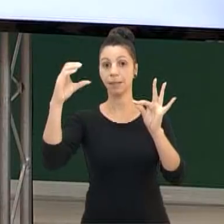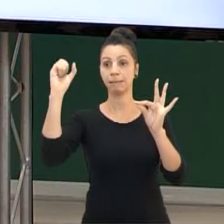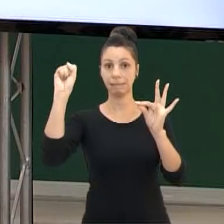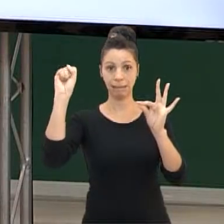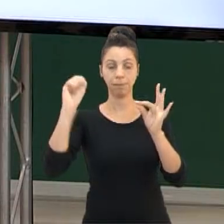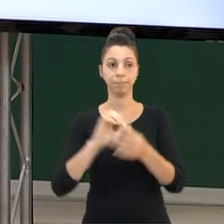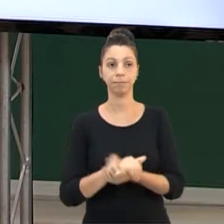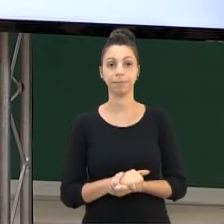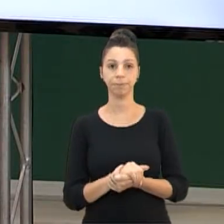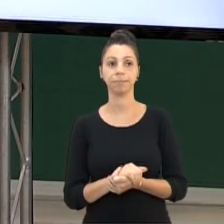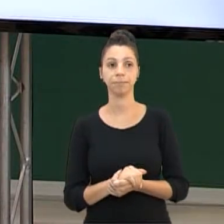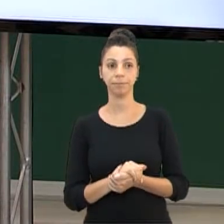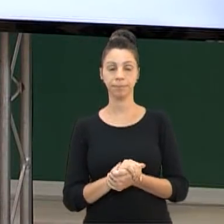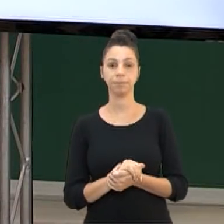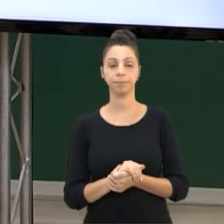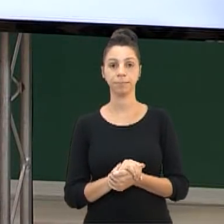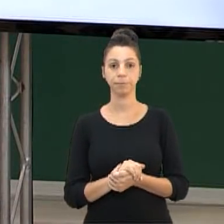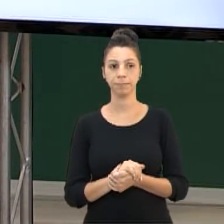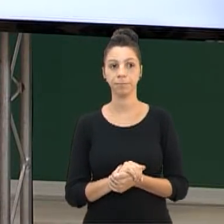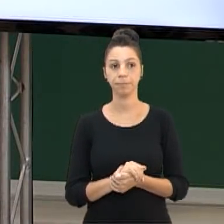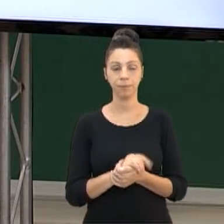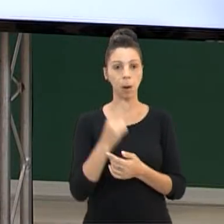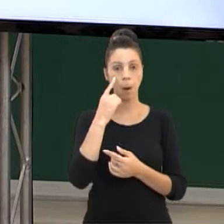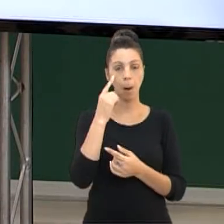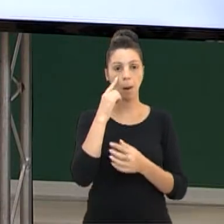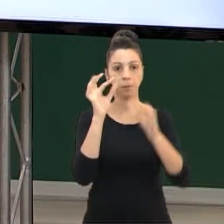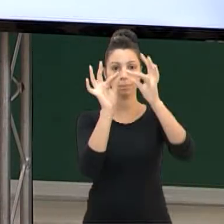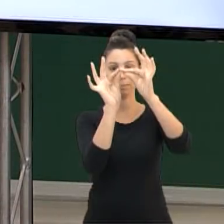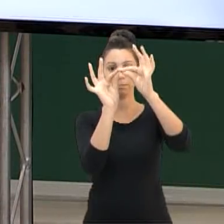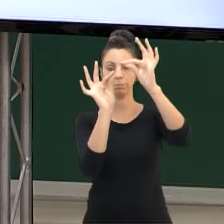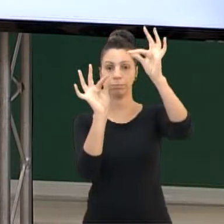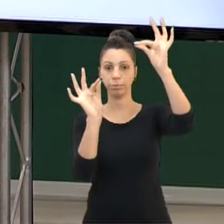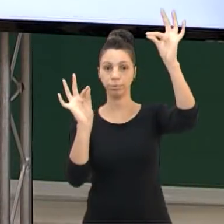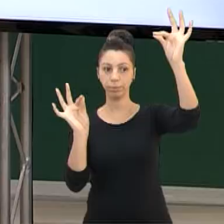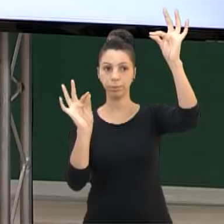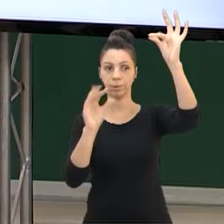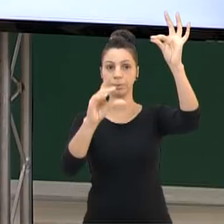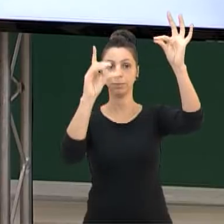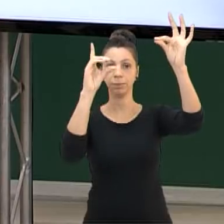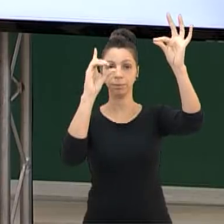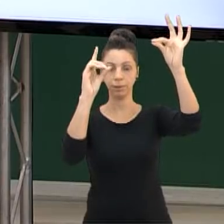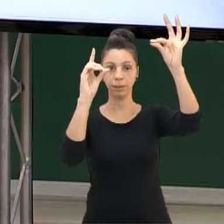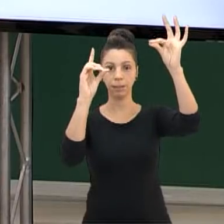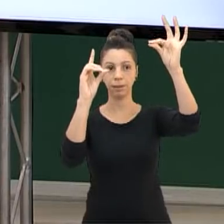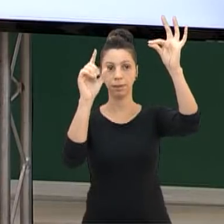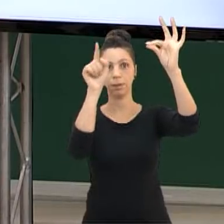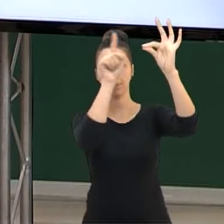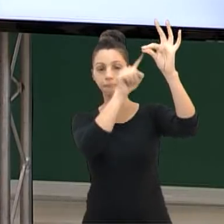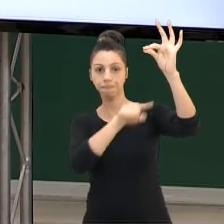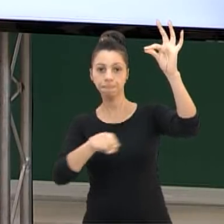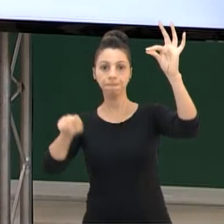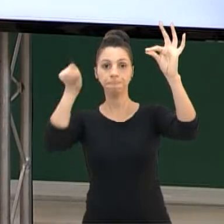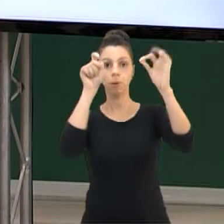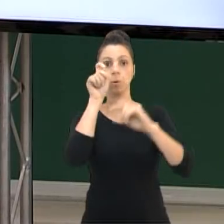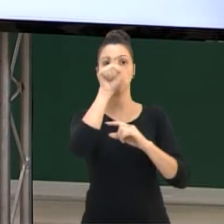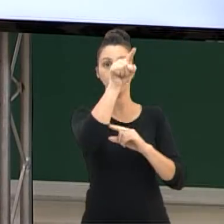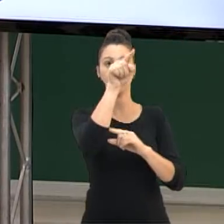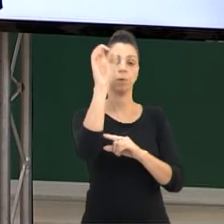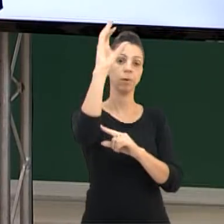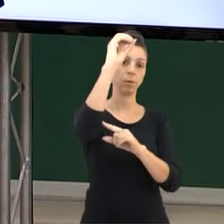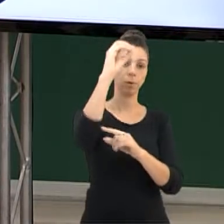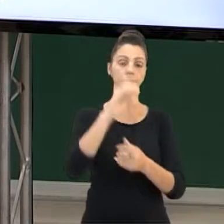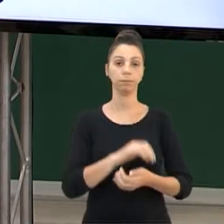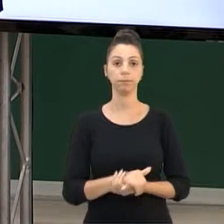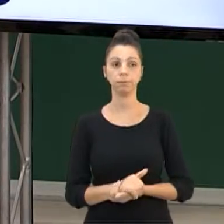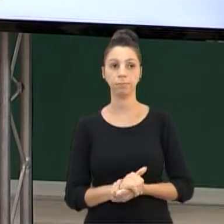reta secante, ela tem aqui na sua extremidade um perpendicularismo com o centro, ou seja, O,